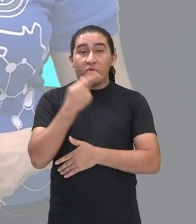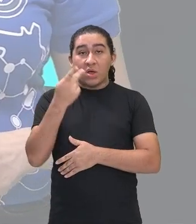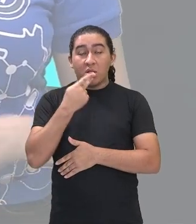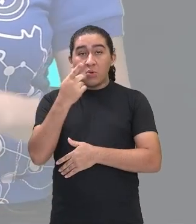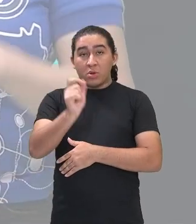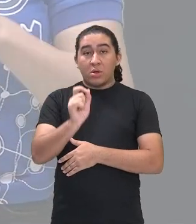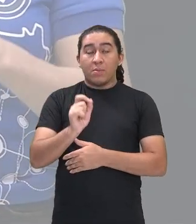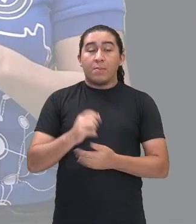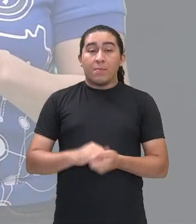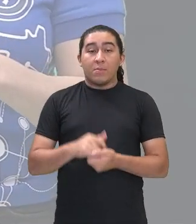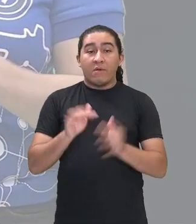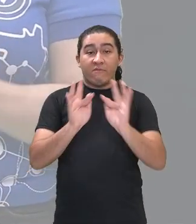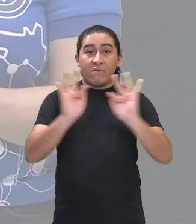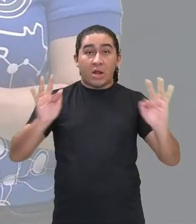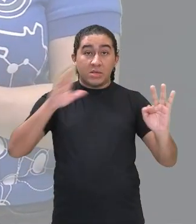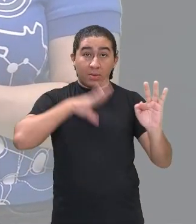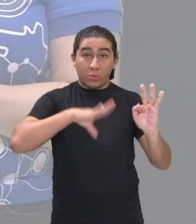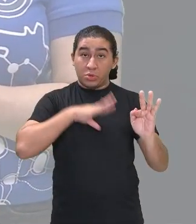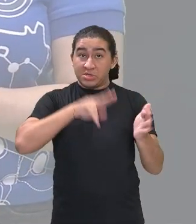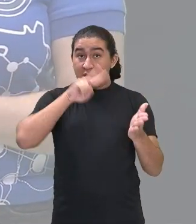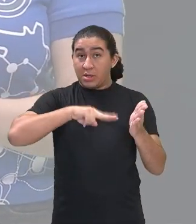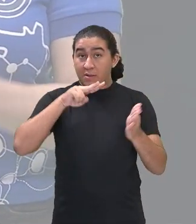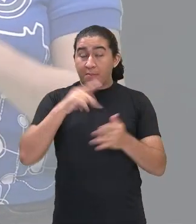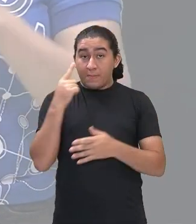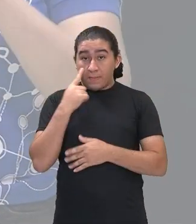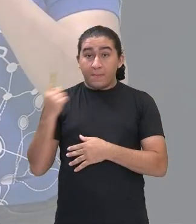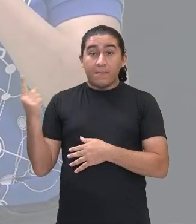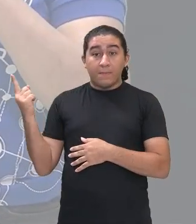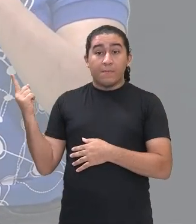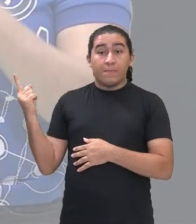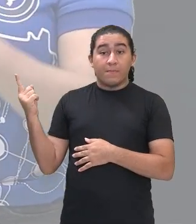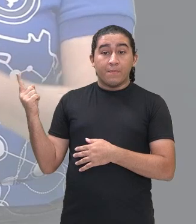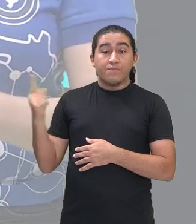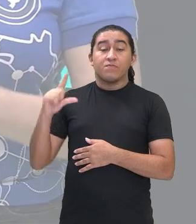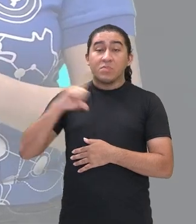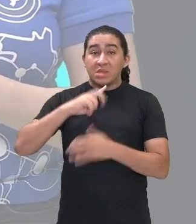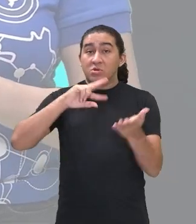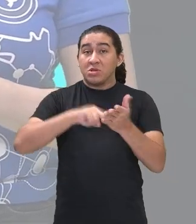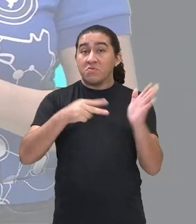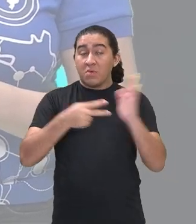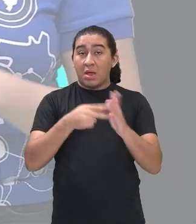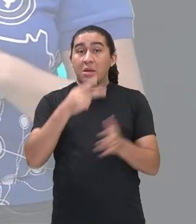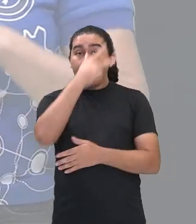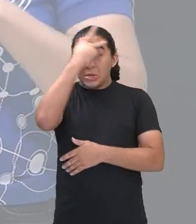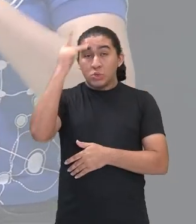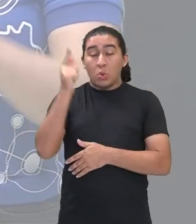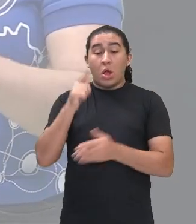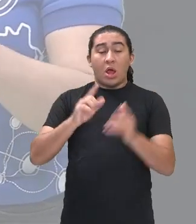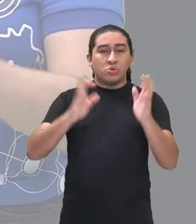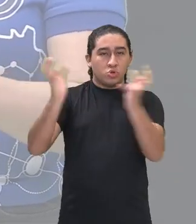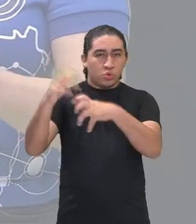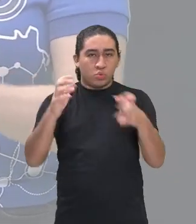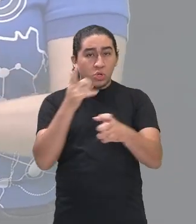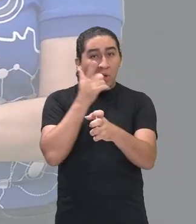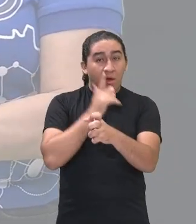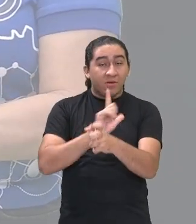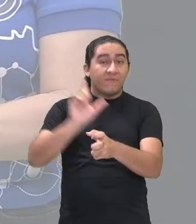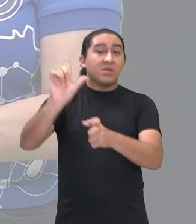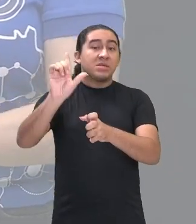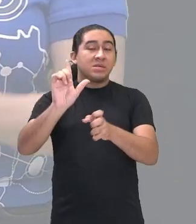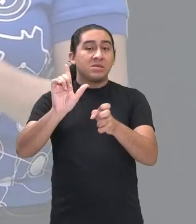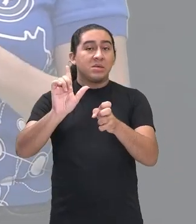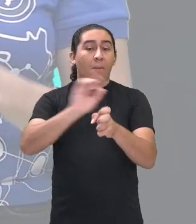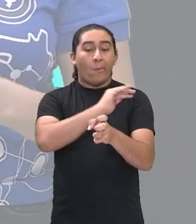vencerás, não morrerás. Tem um sentido. A pessoa vai vencer a luta e não vai